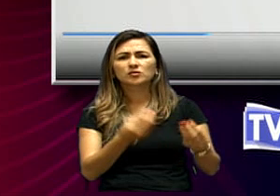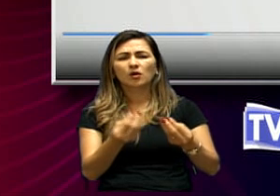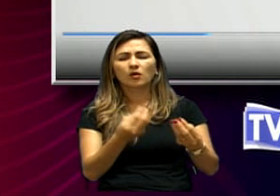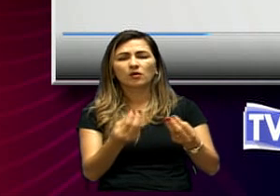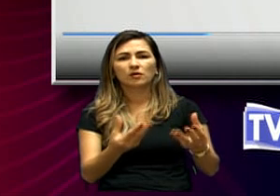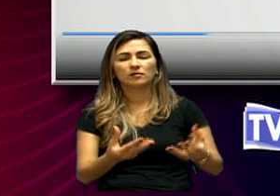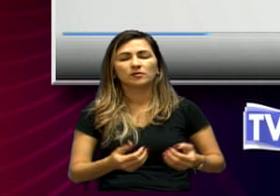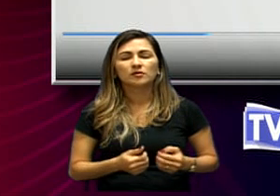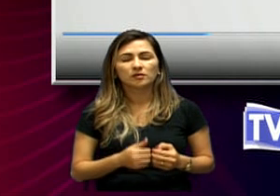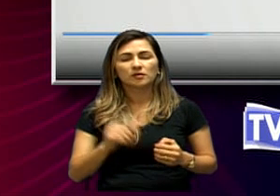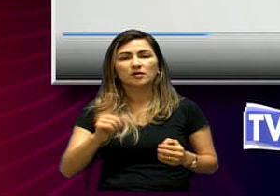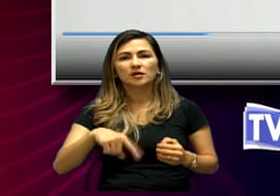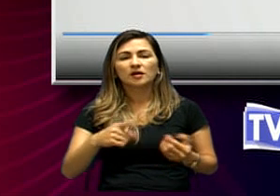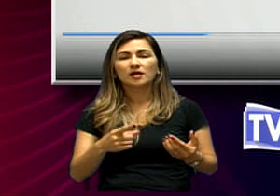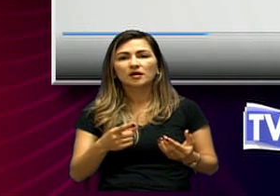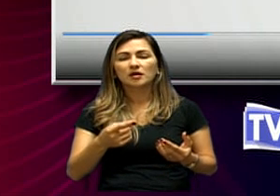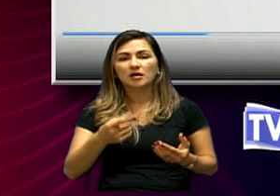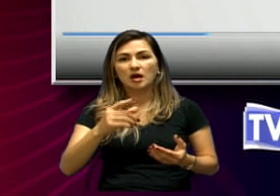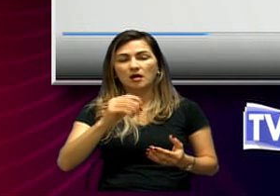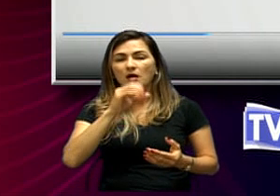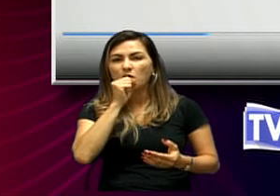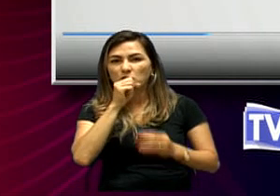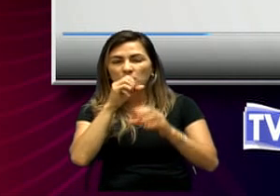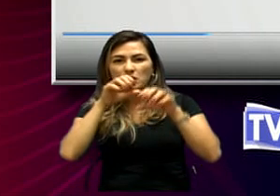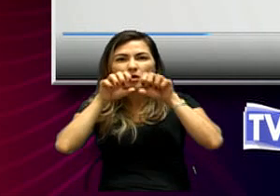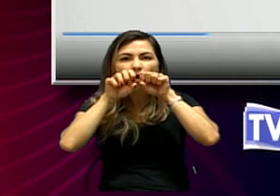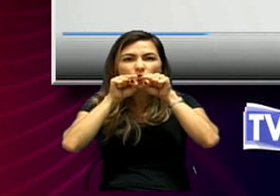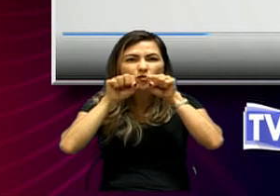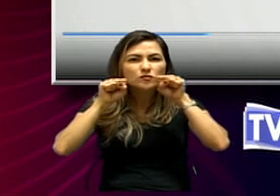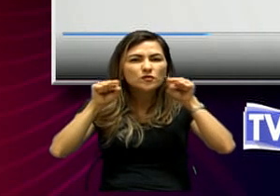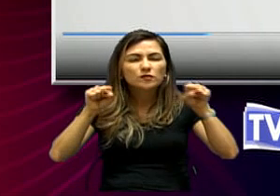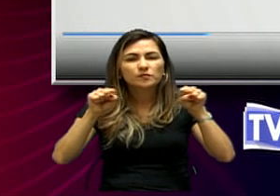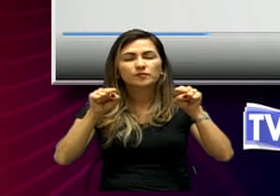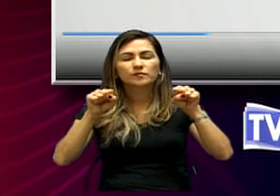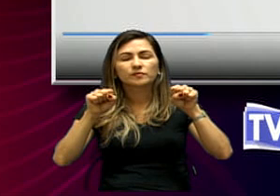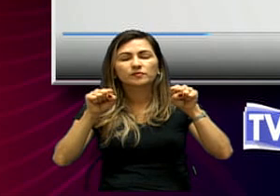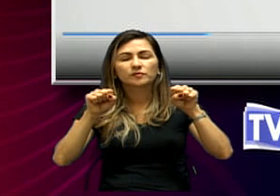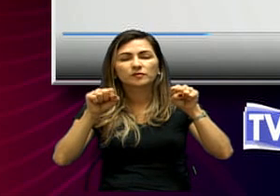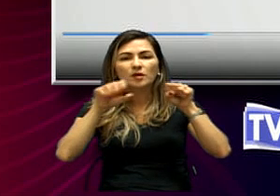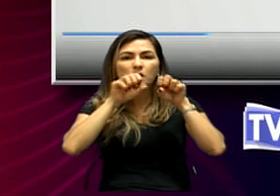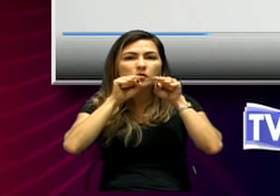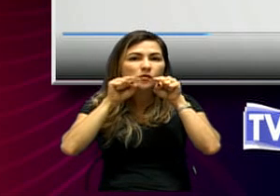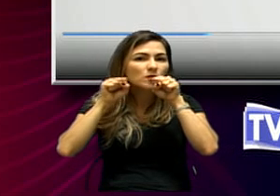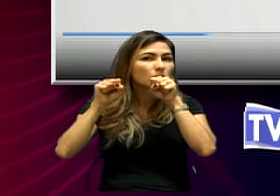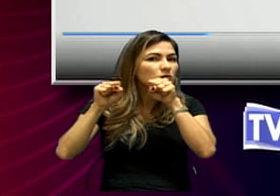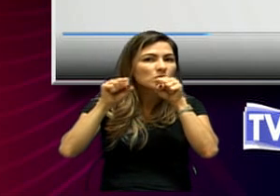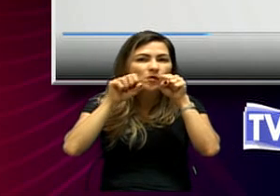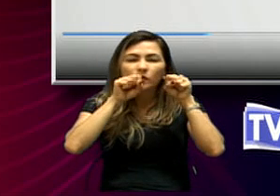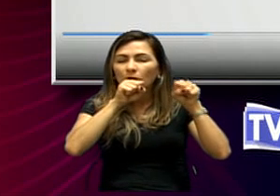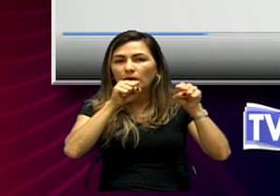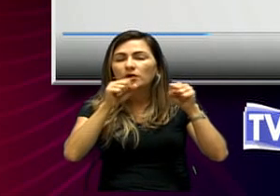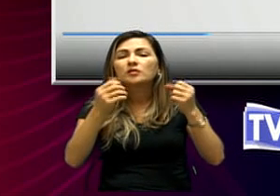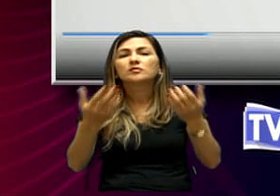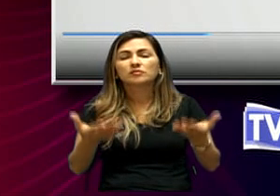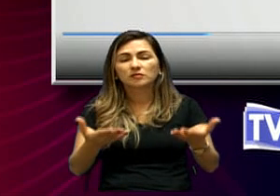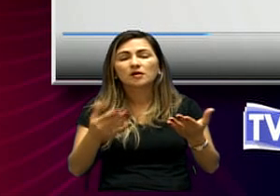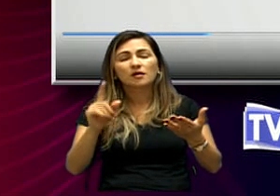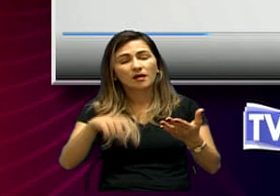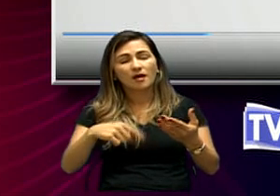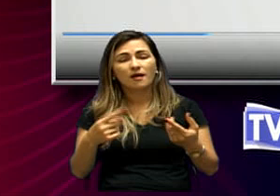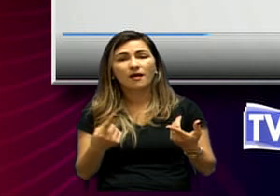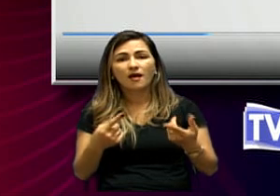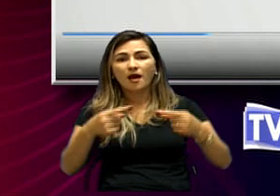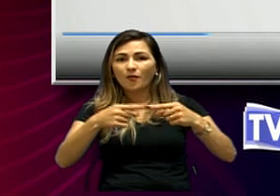de cana-de-açúcar, a base de soja, a base de produtos orgânicos e vegetais. Esses são a parte e não